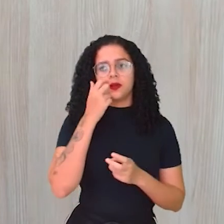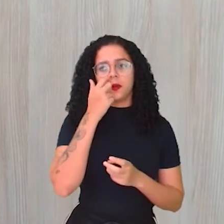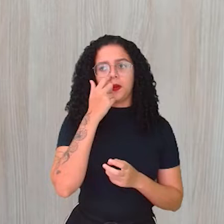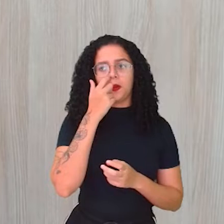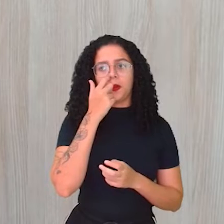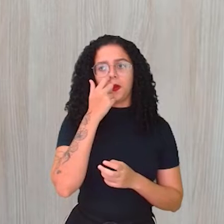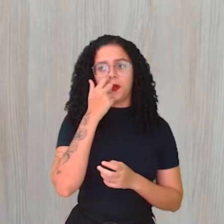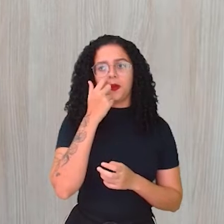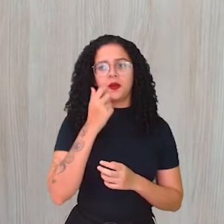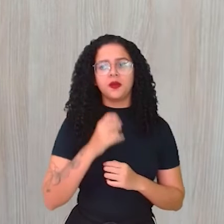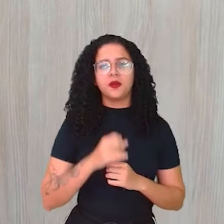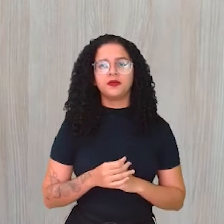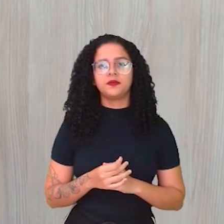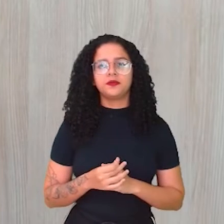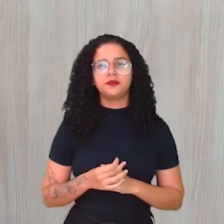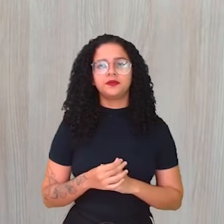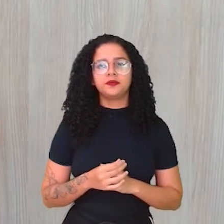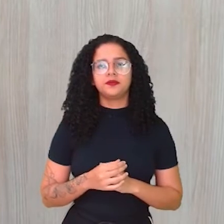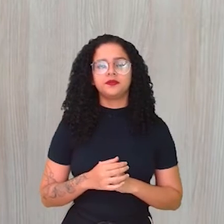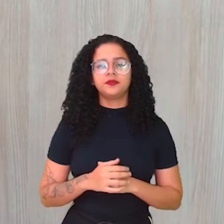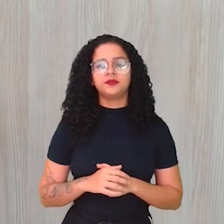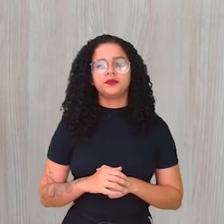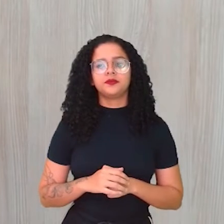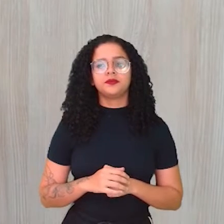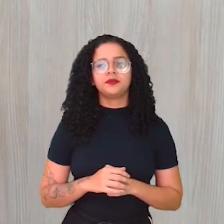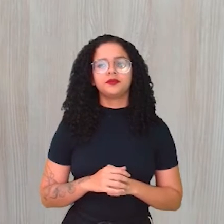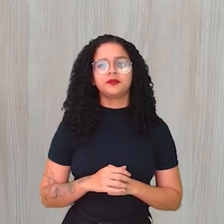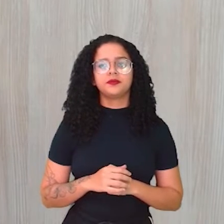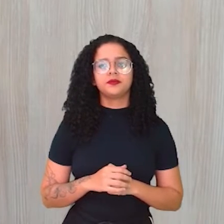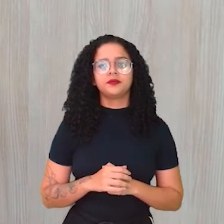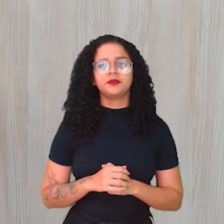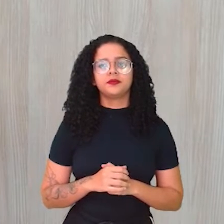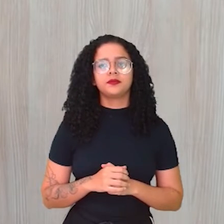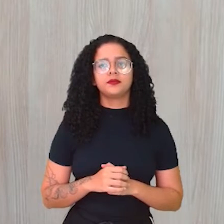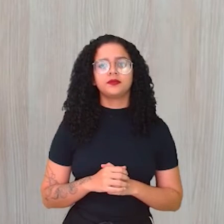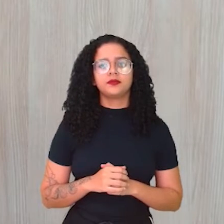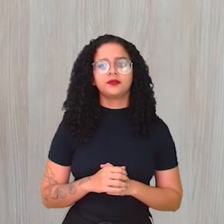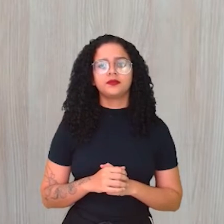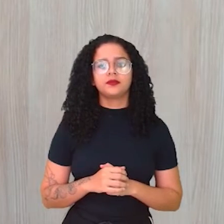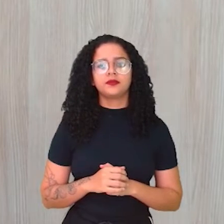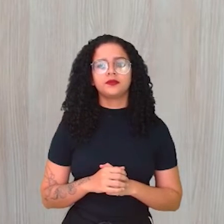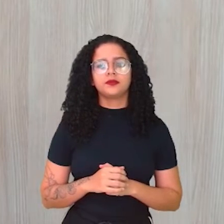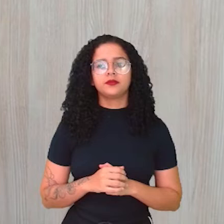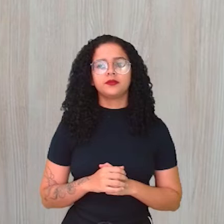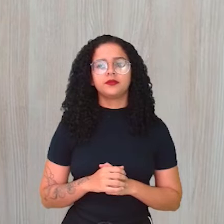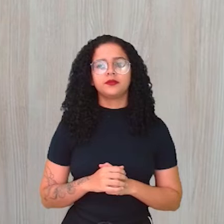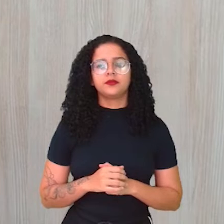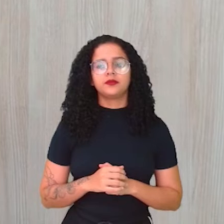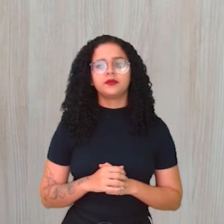Eita, travou. Travou, tá? Tem como parar agora e voltar?